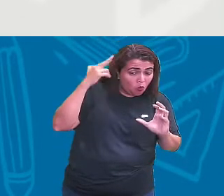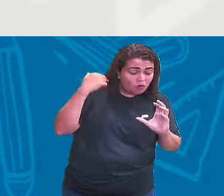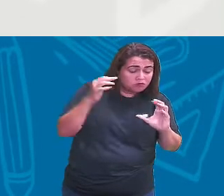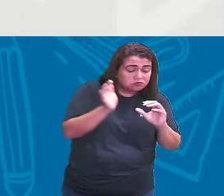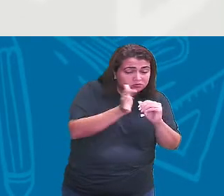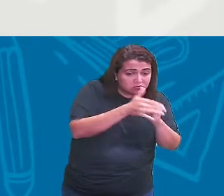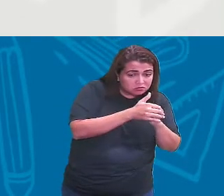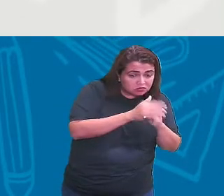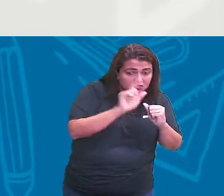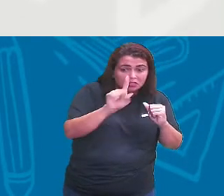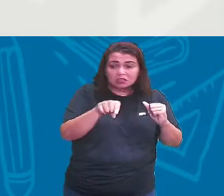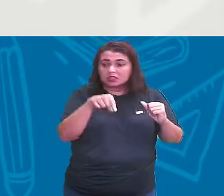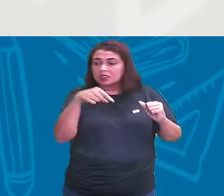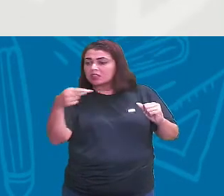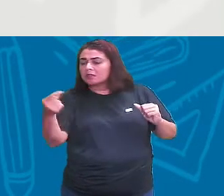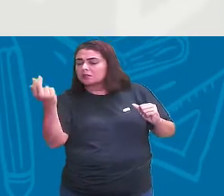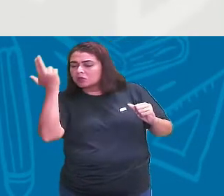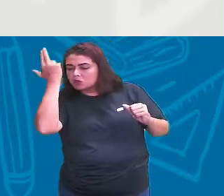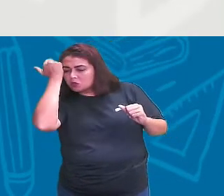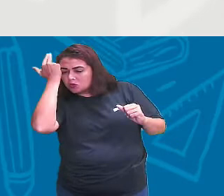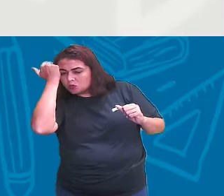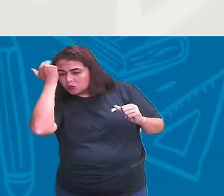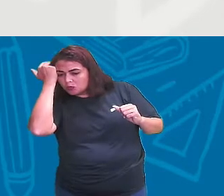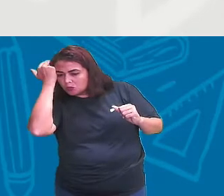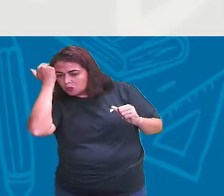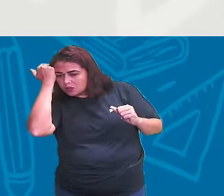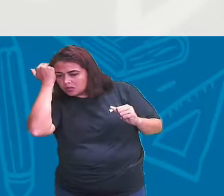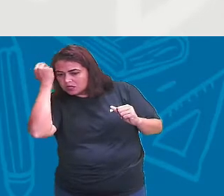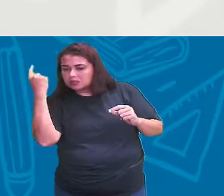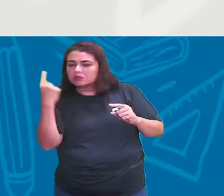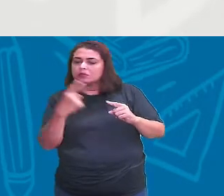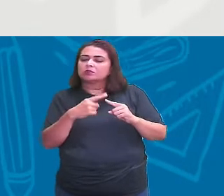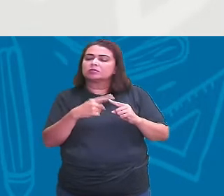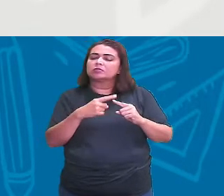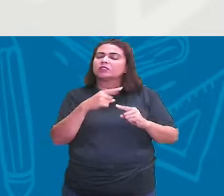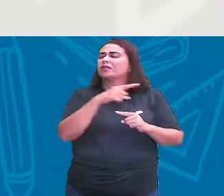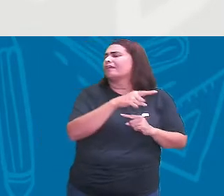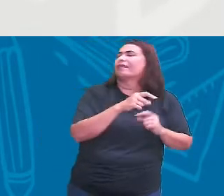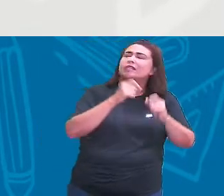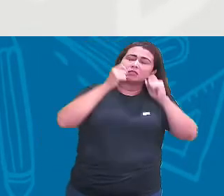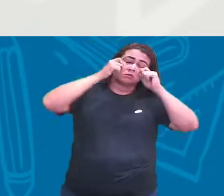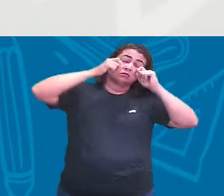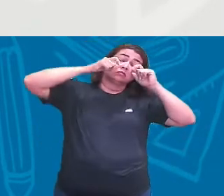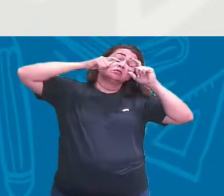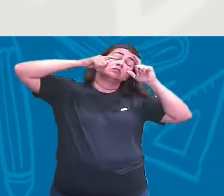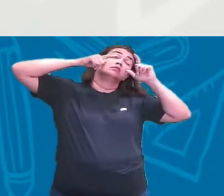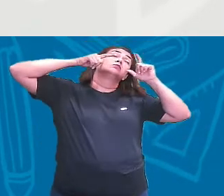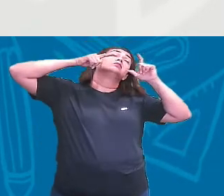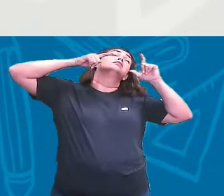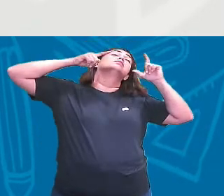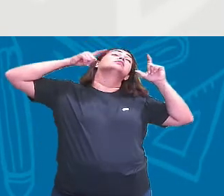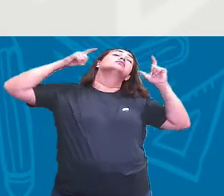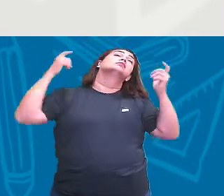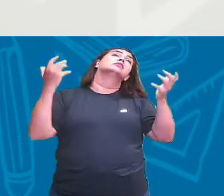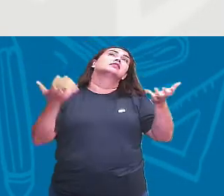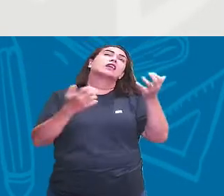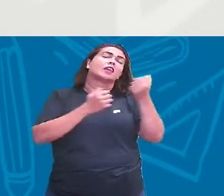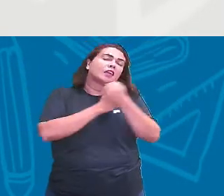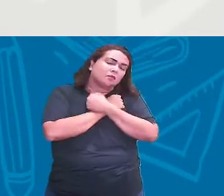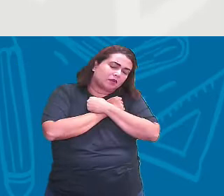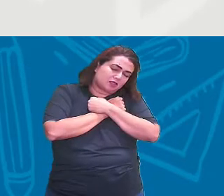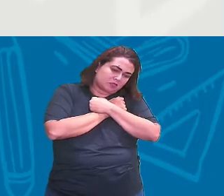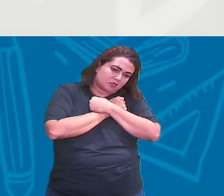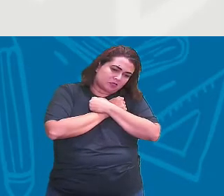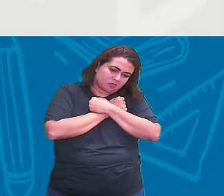depois ele encontrou o coelho. Por que você acha que Douglas acordou querendo um abraço? Por quê?